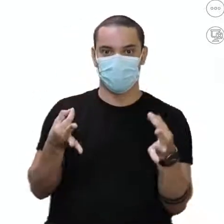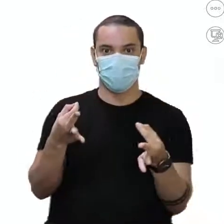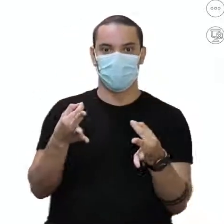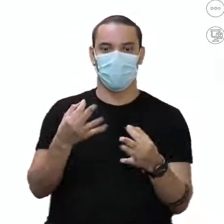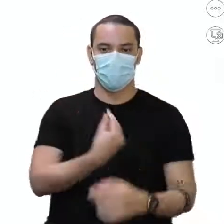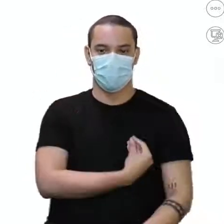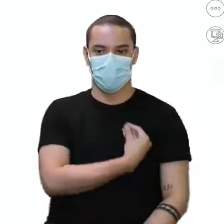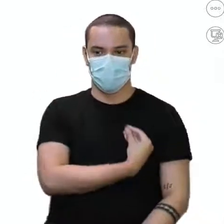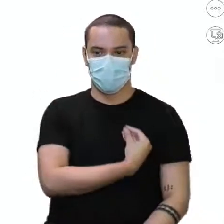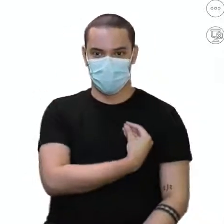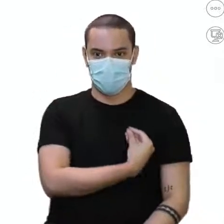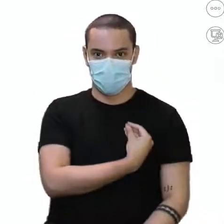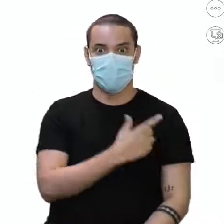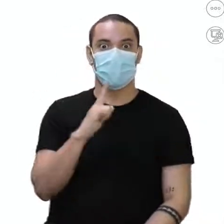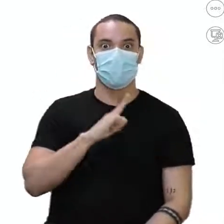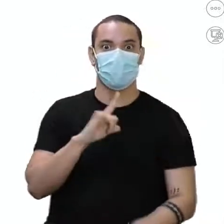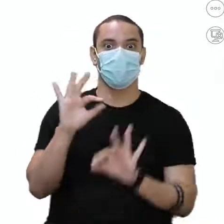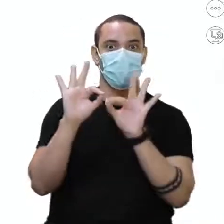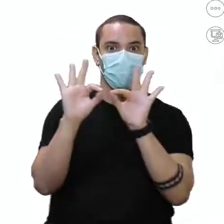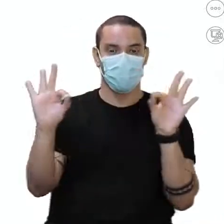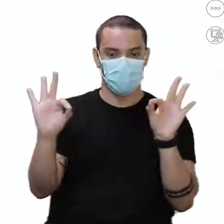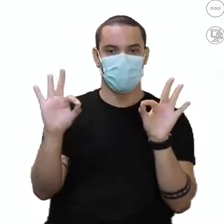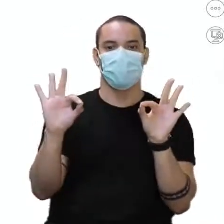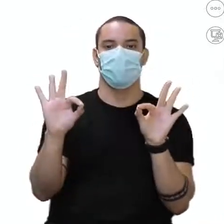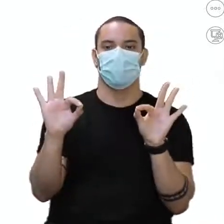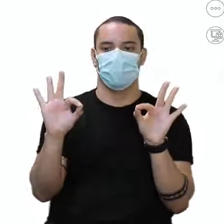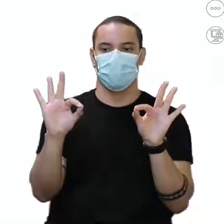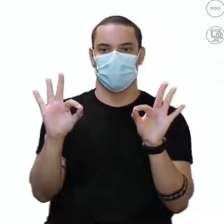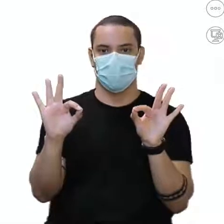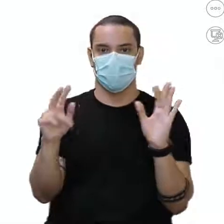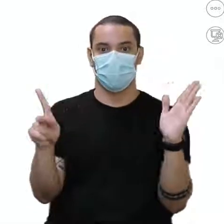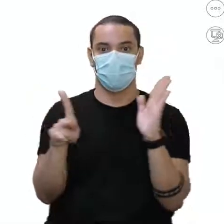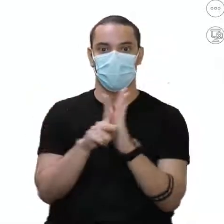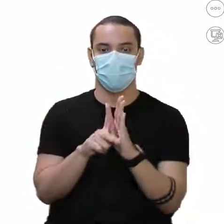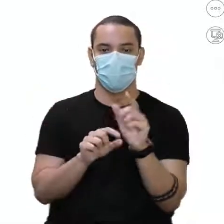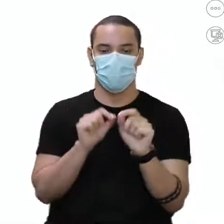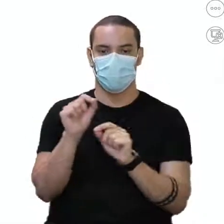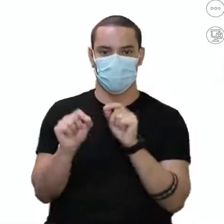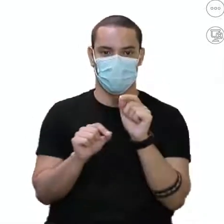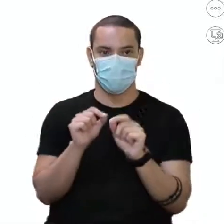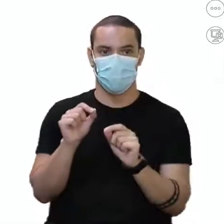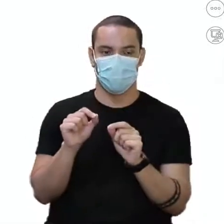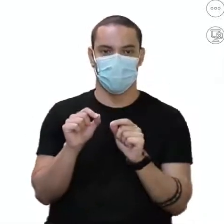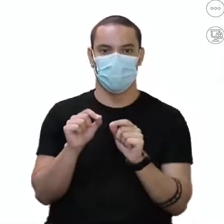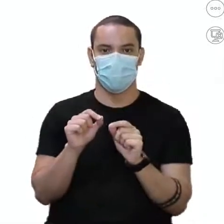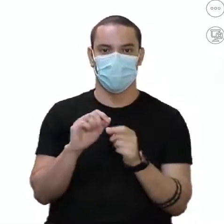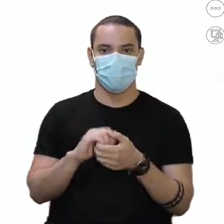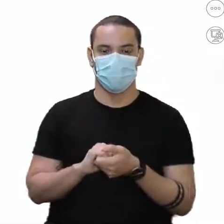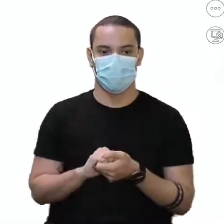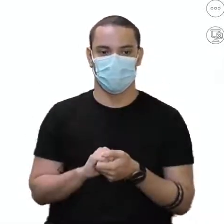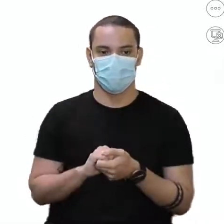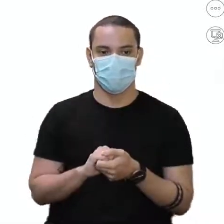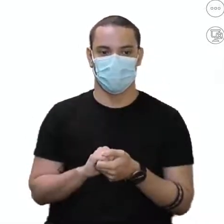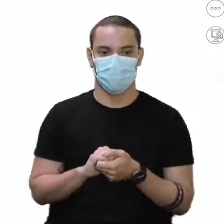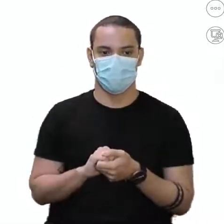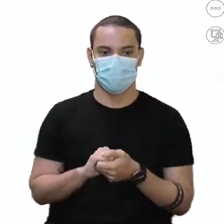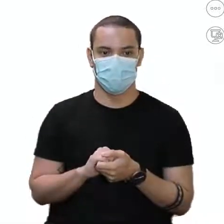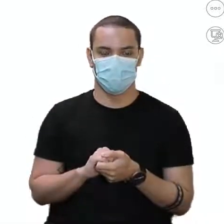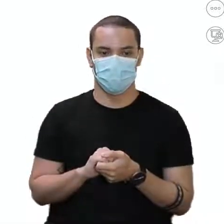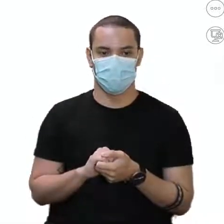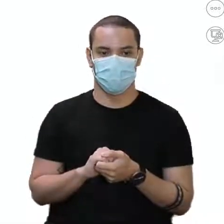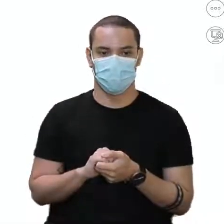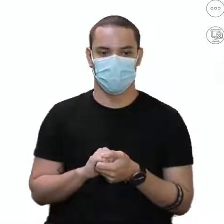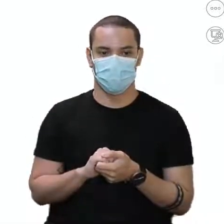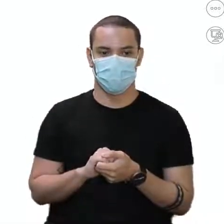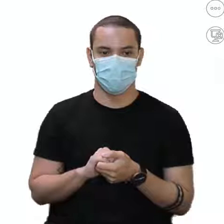frase, this is because the windows of the car, o verbo allow, esse verbozinho aqui onde